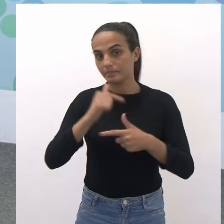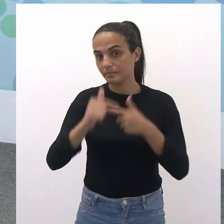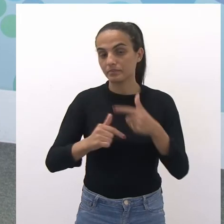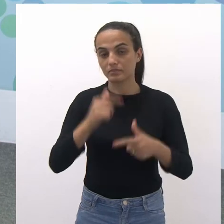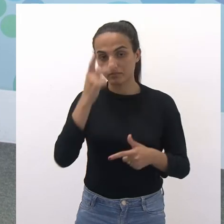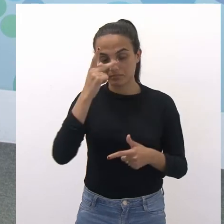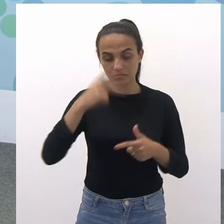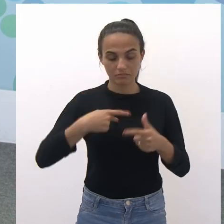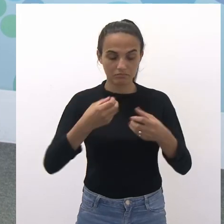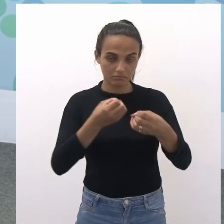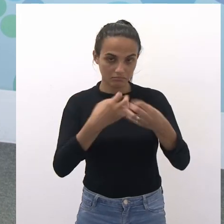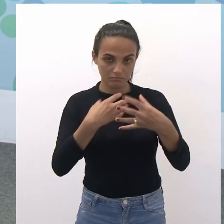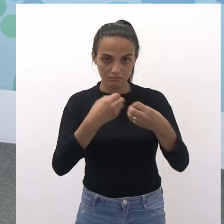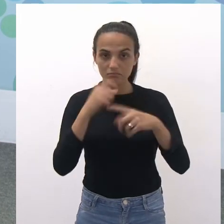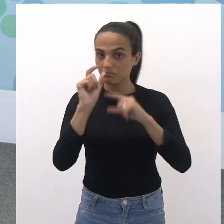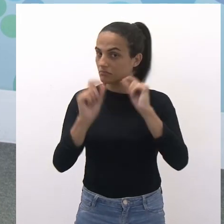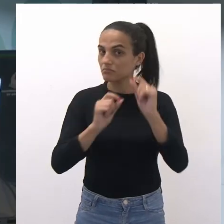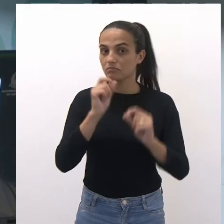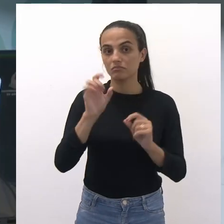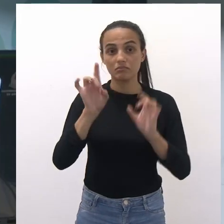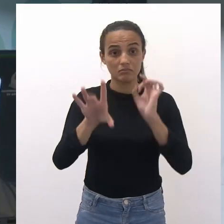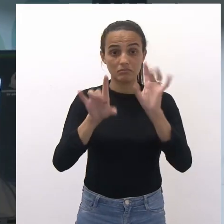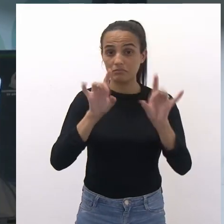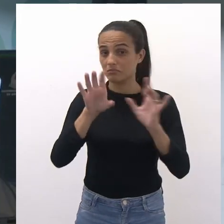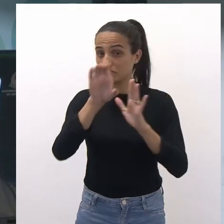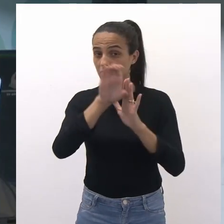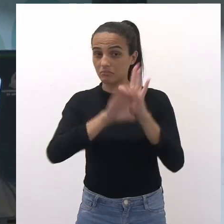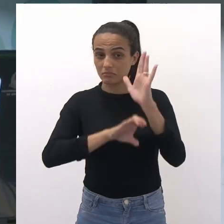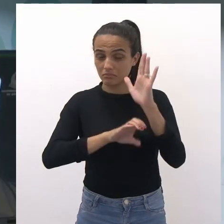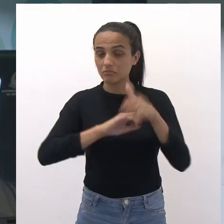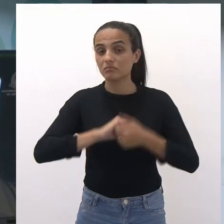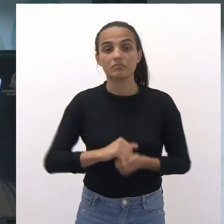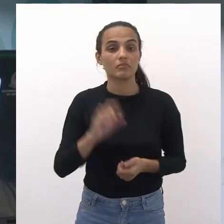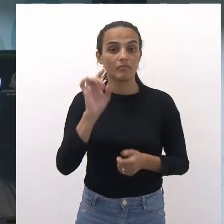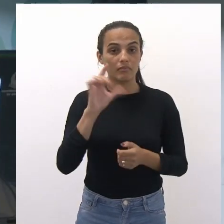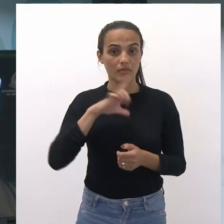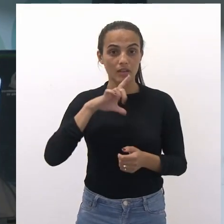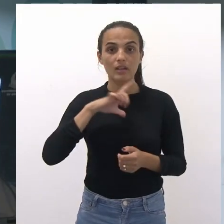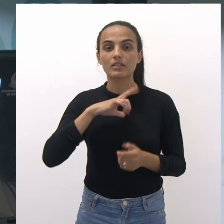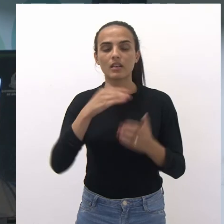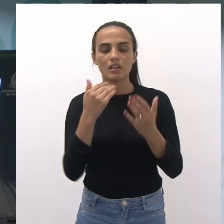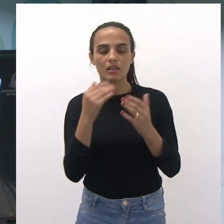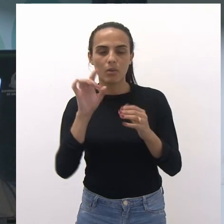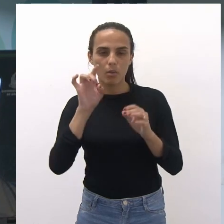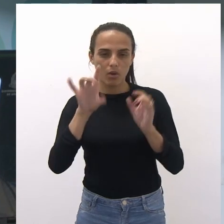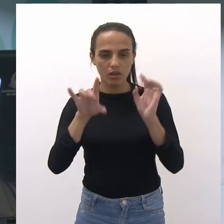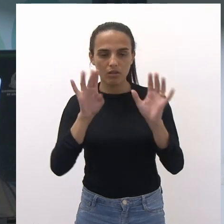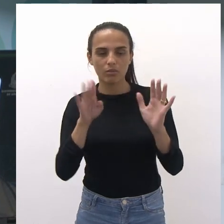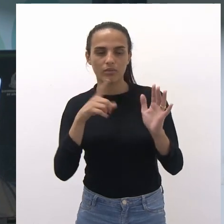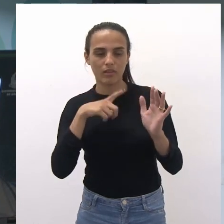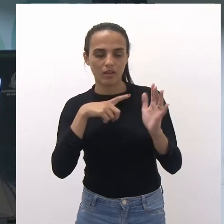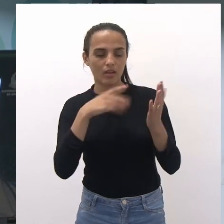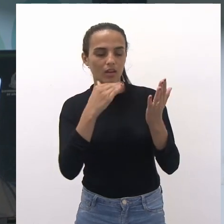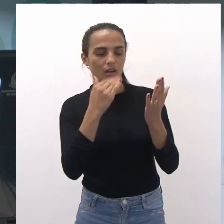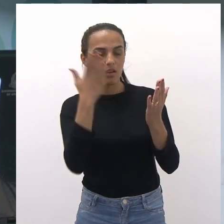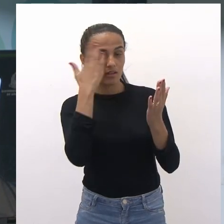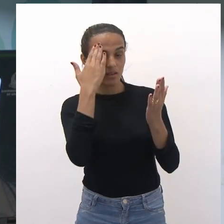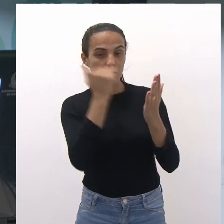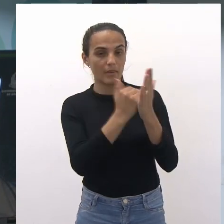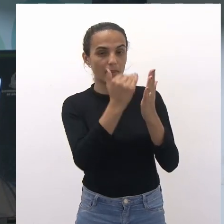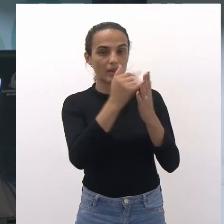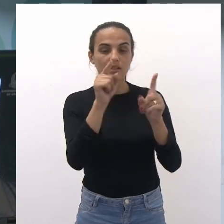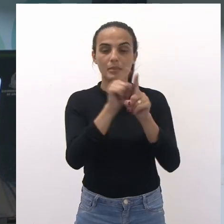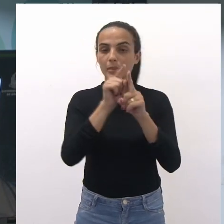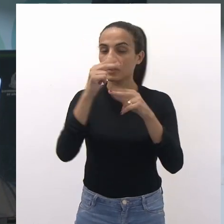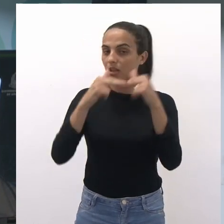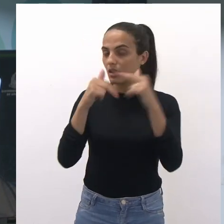veja que cada componente curricular vai ter lá o seu item Saiba Mais, os materiais complementares, esses